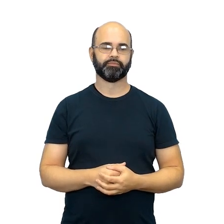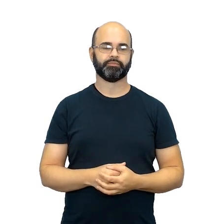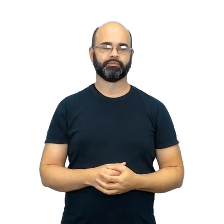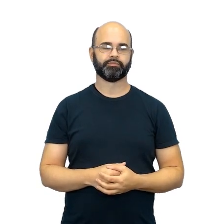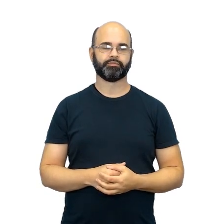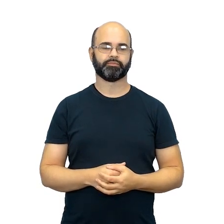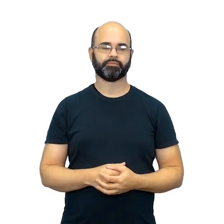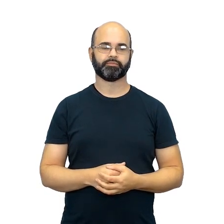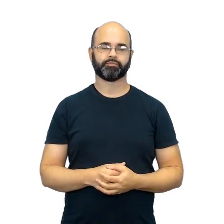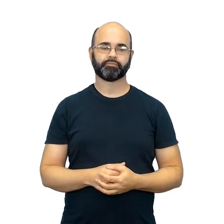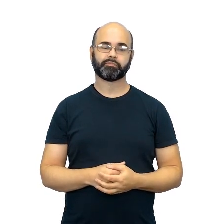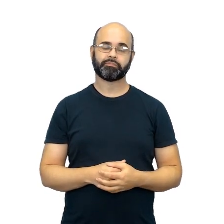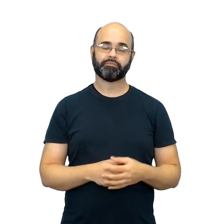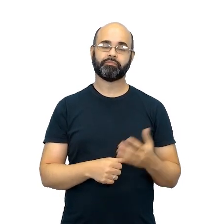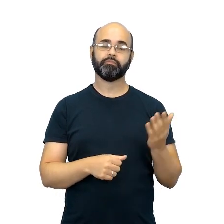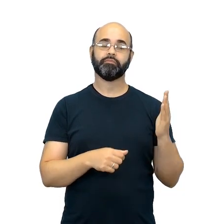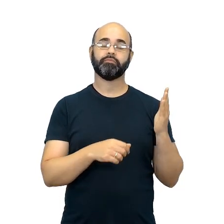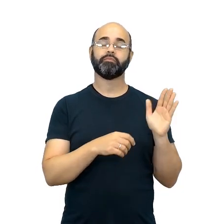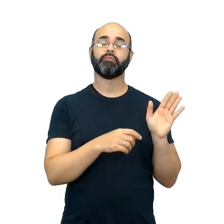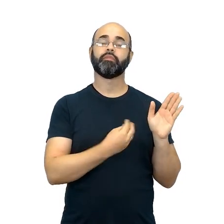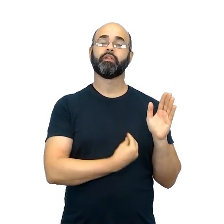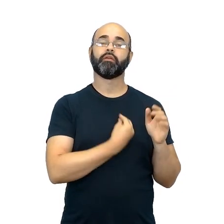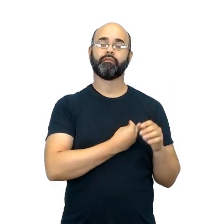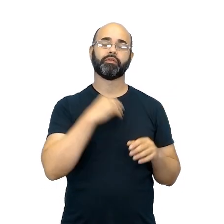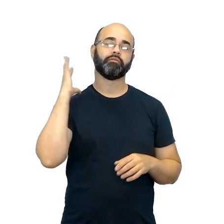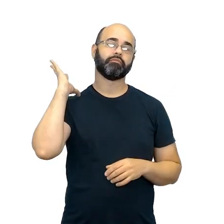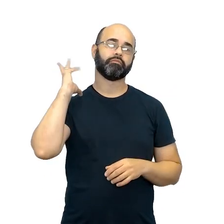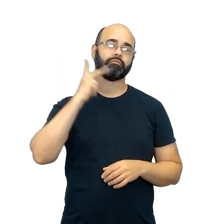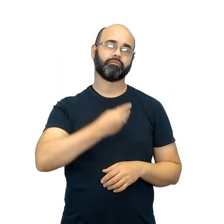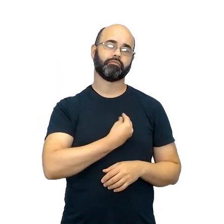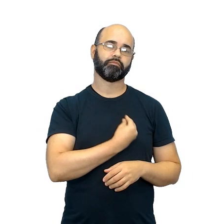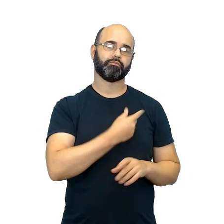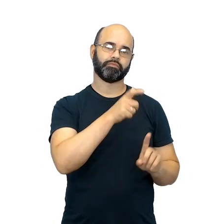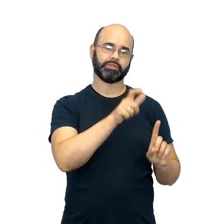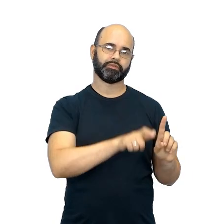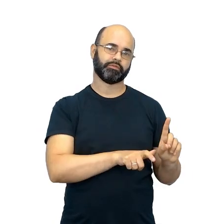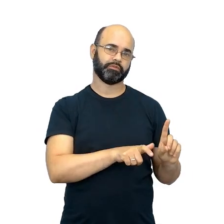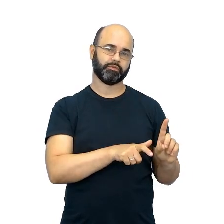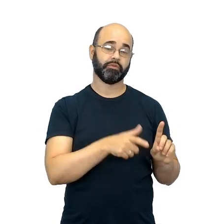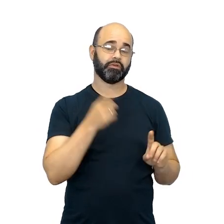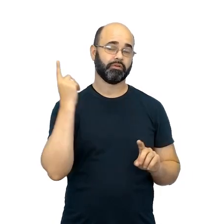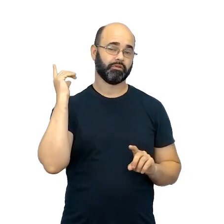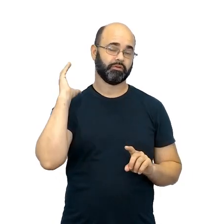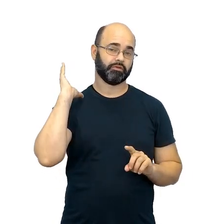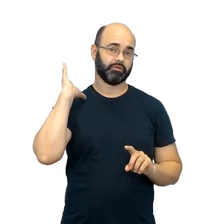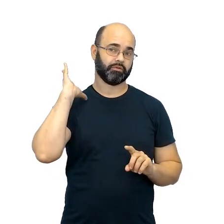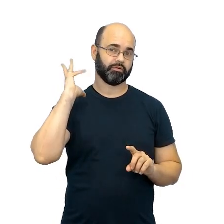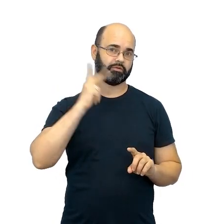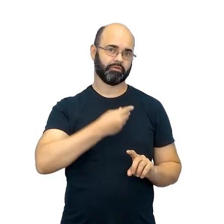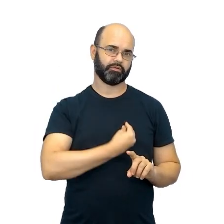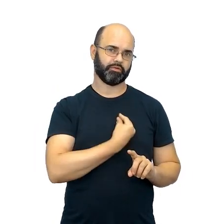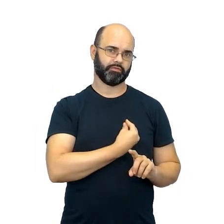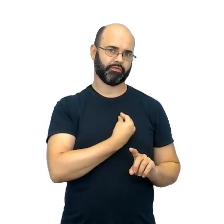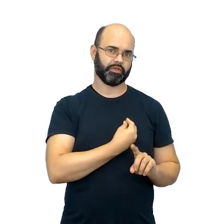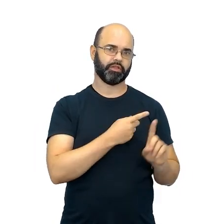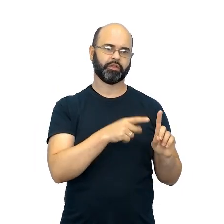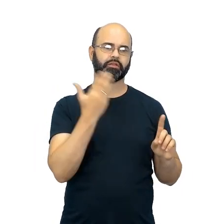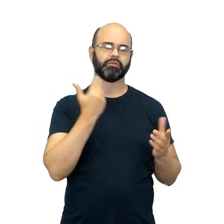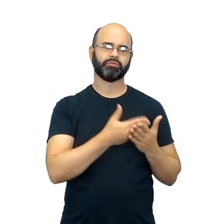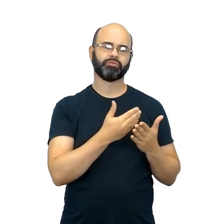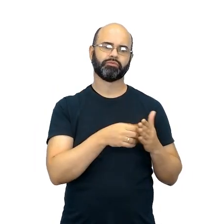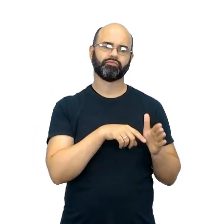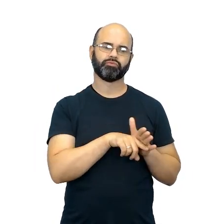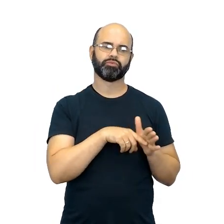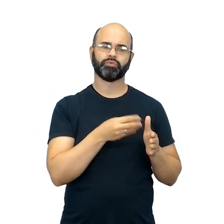Uma sequência biográfica, né, de onde ele nasceu, onde ele morreu, como foi a vida dele, onde estudou, qual foi a